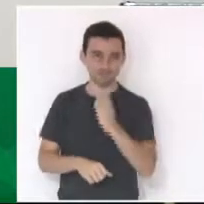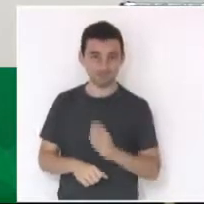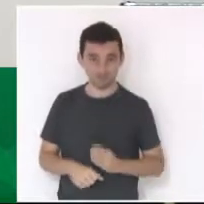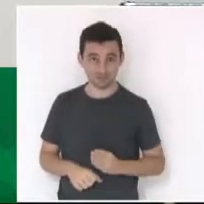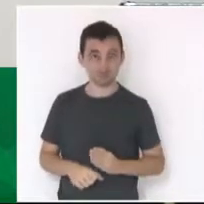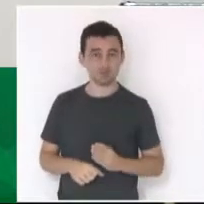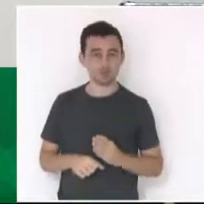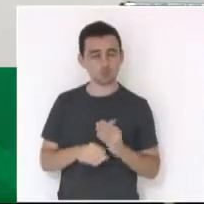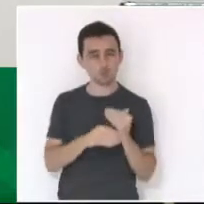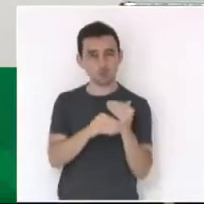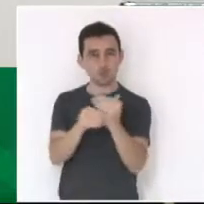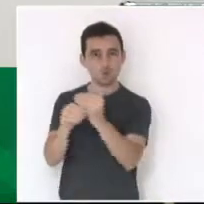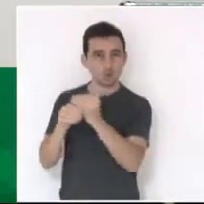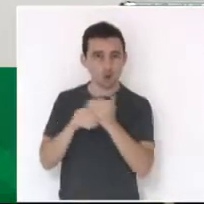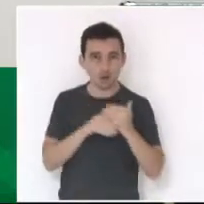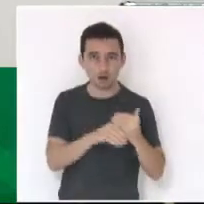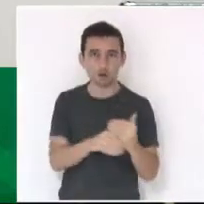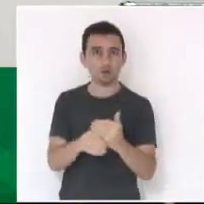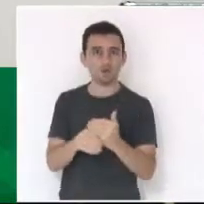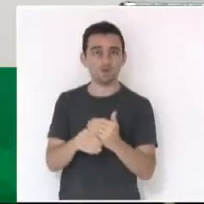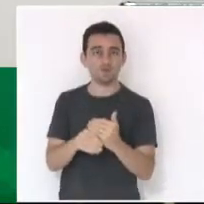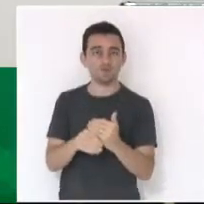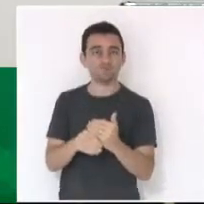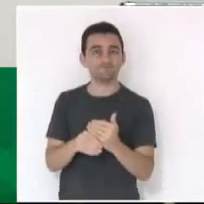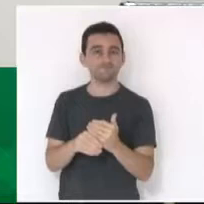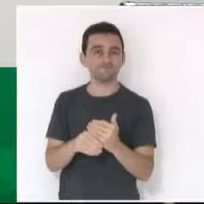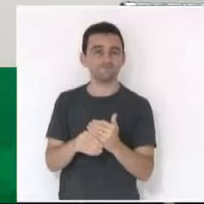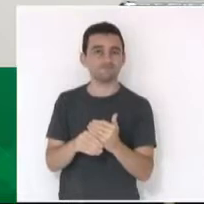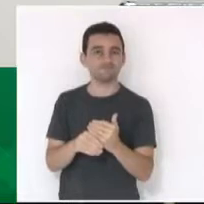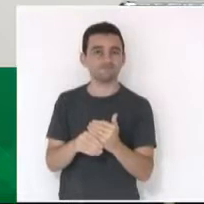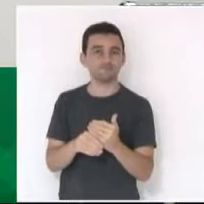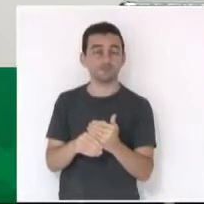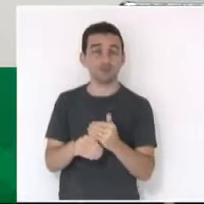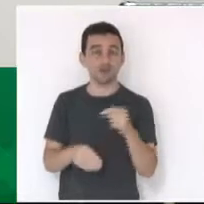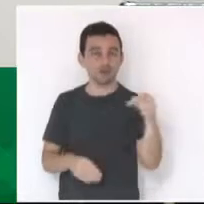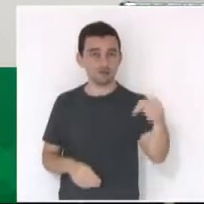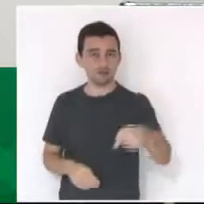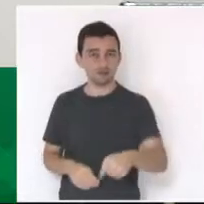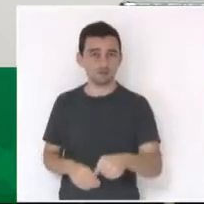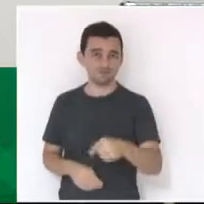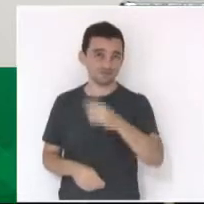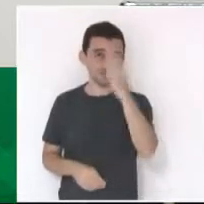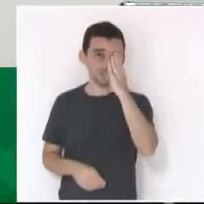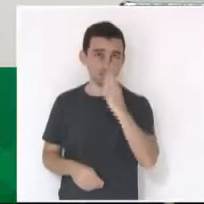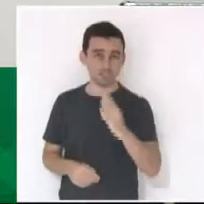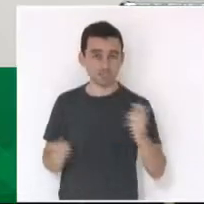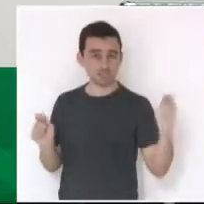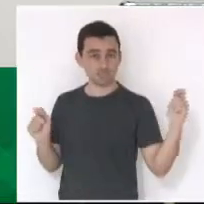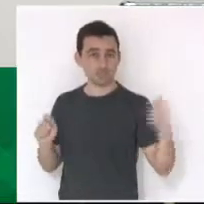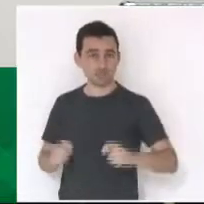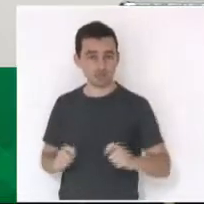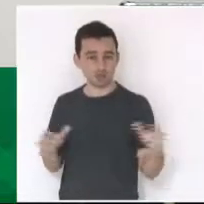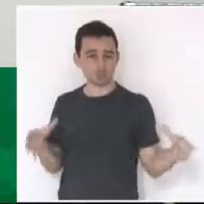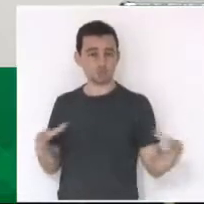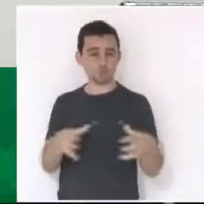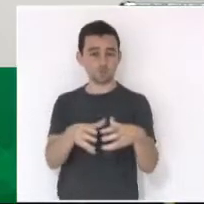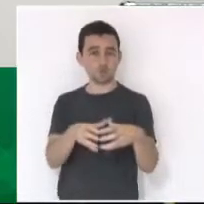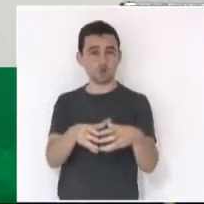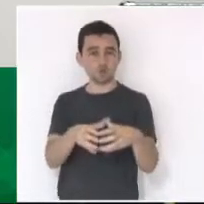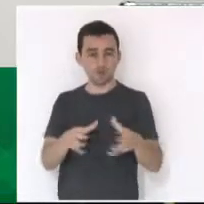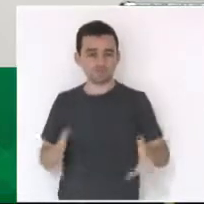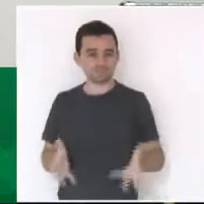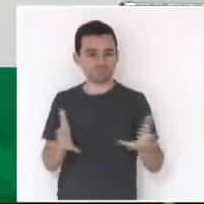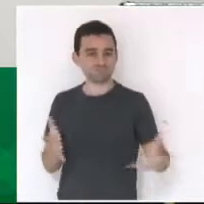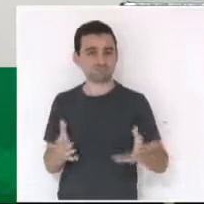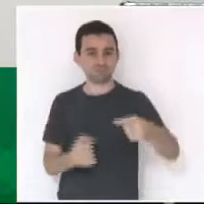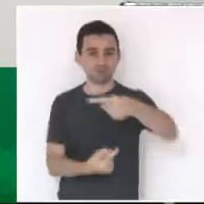para todos um país de iguais um país coletivamente construído por todos os segmentos